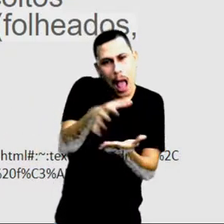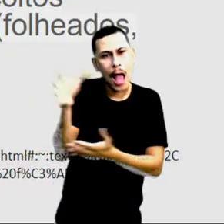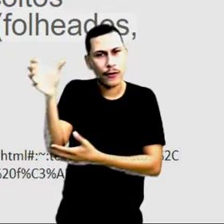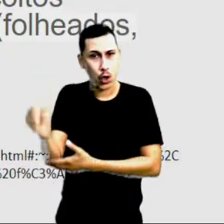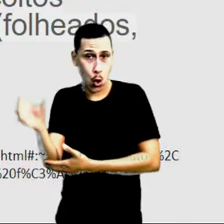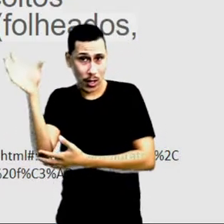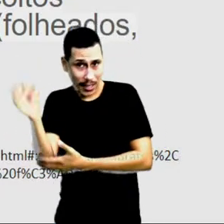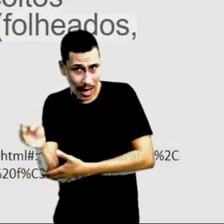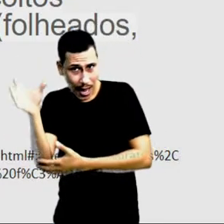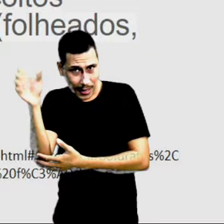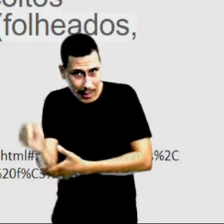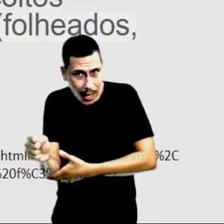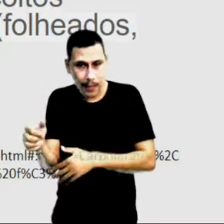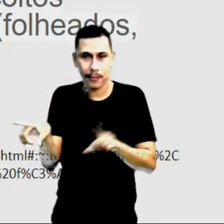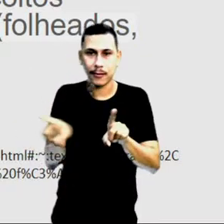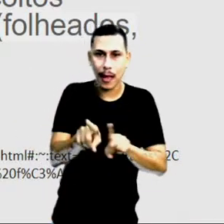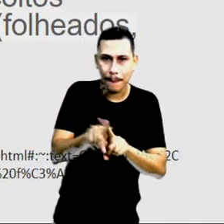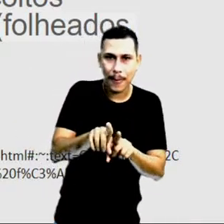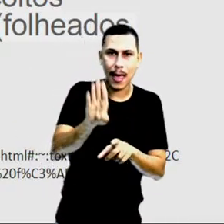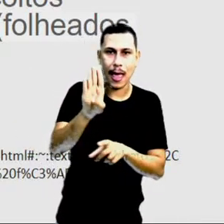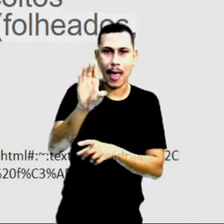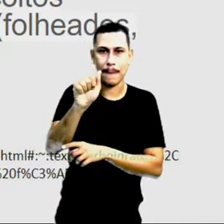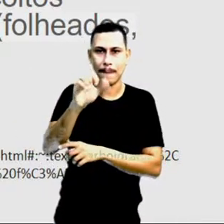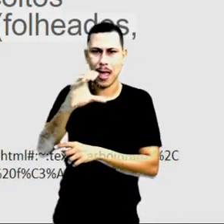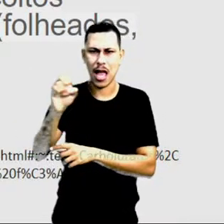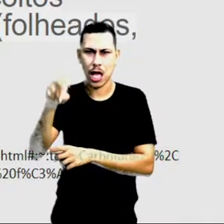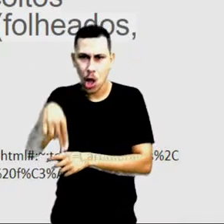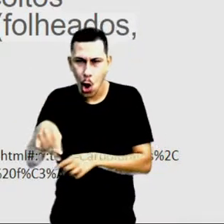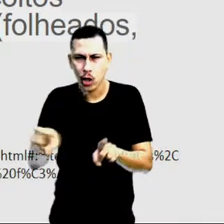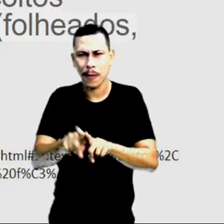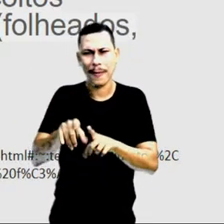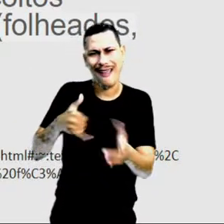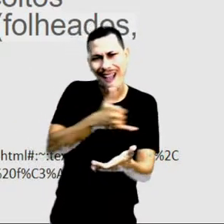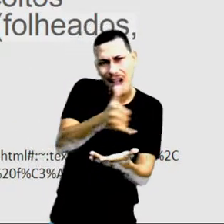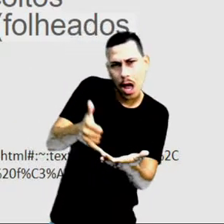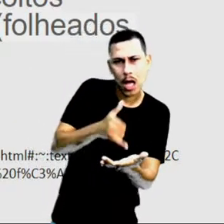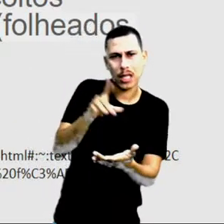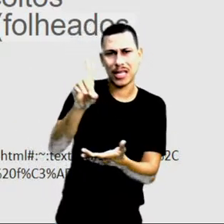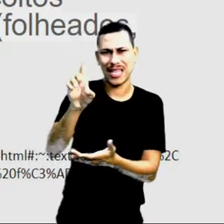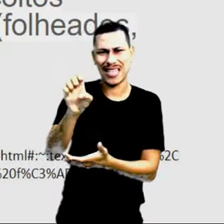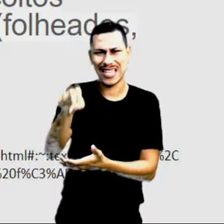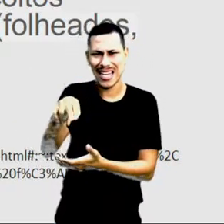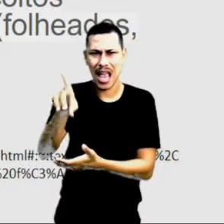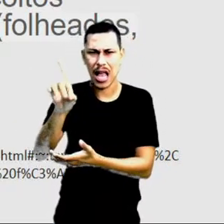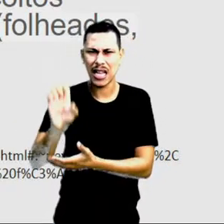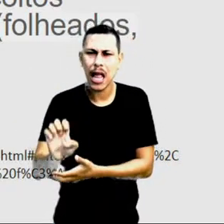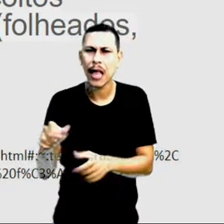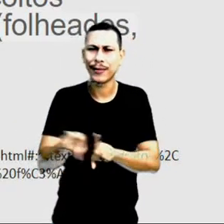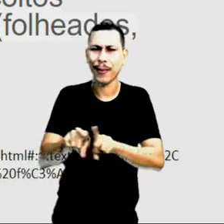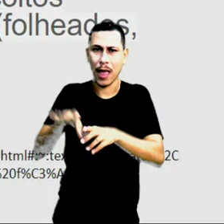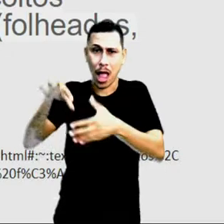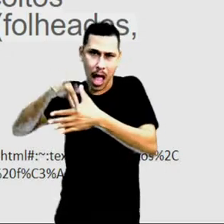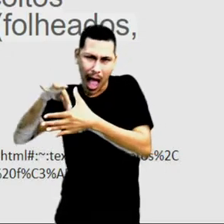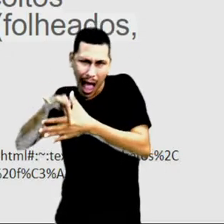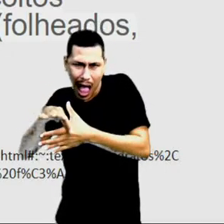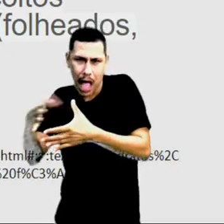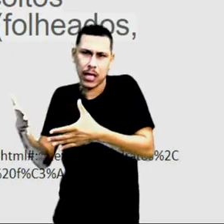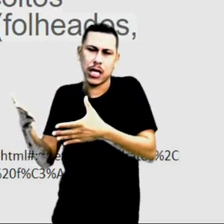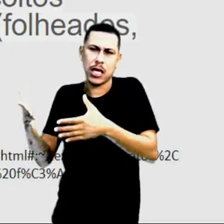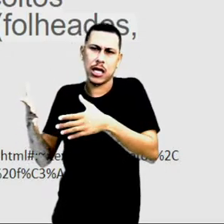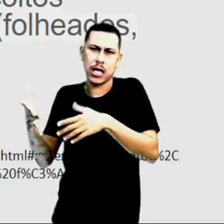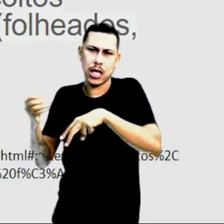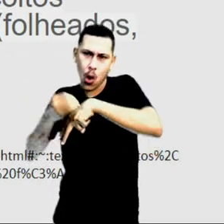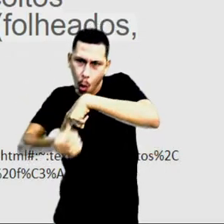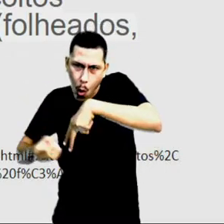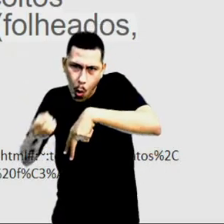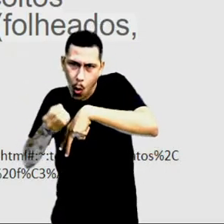leite integral, no bacon, no azeite de dendê, na carne de boi gorda, no toucinho e no óleo de coco. Aqui a